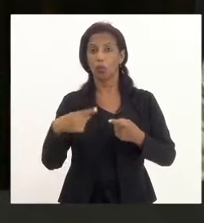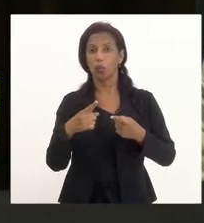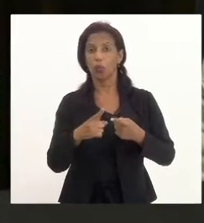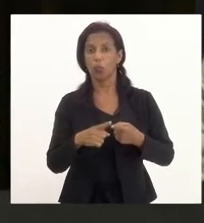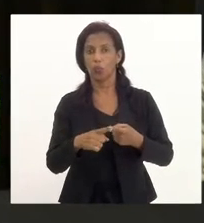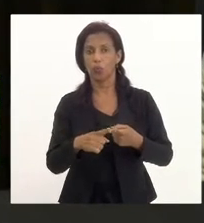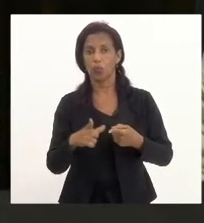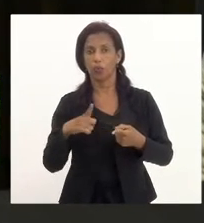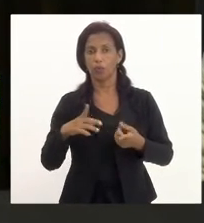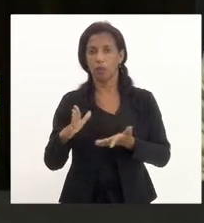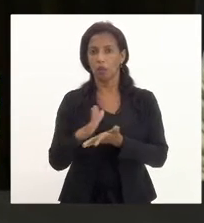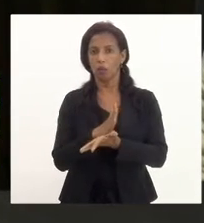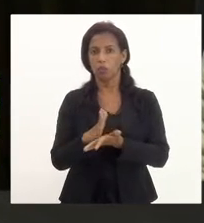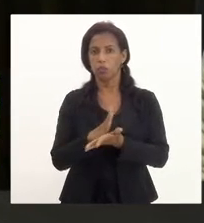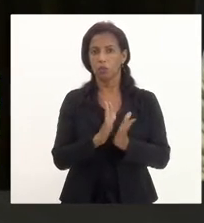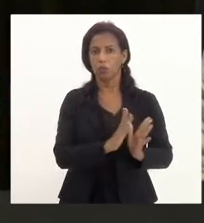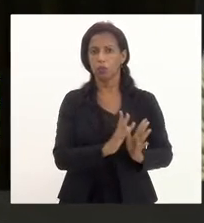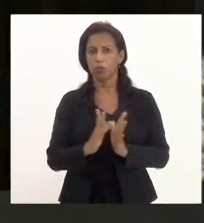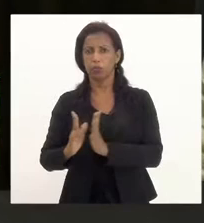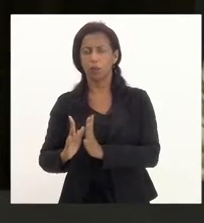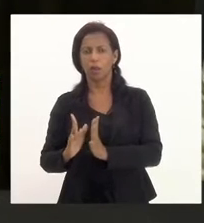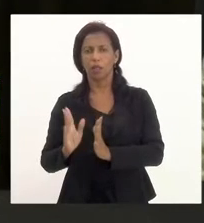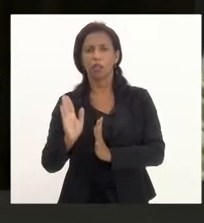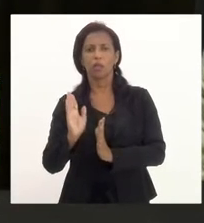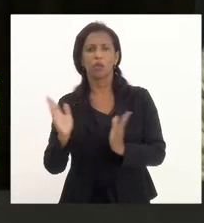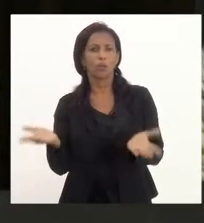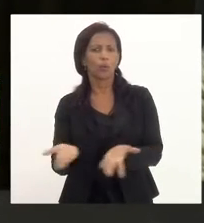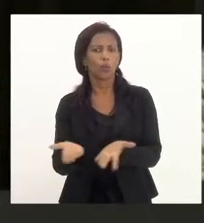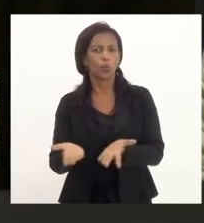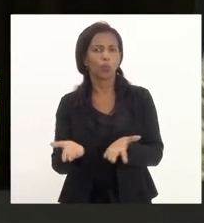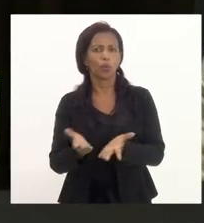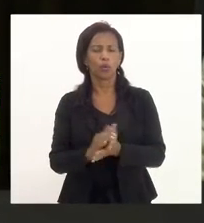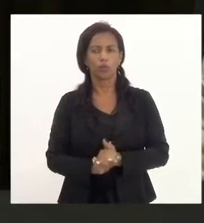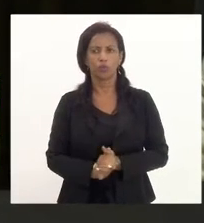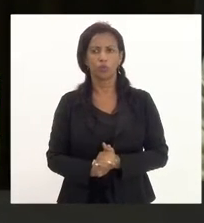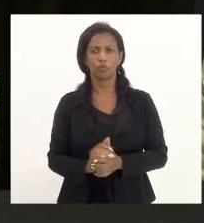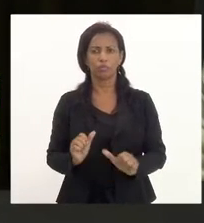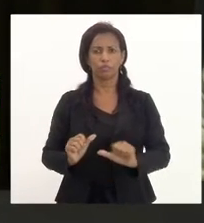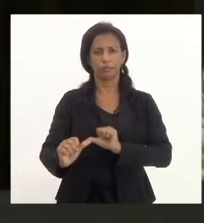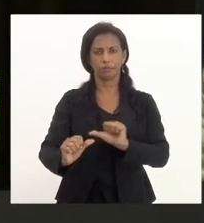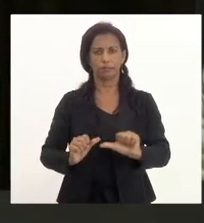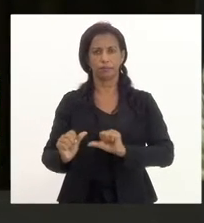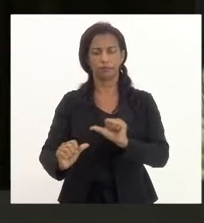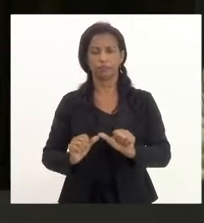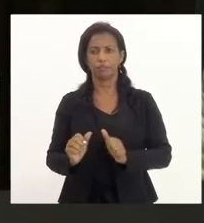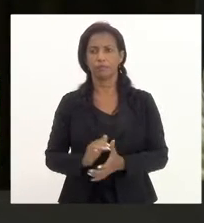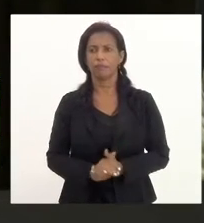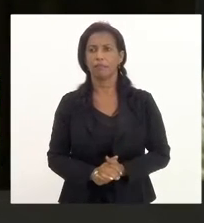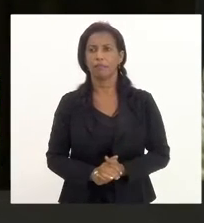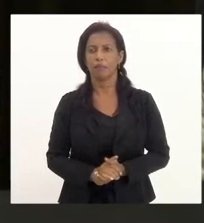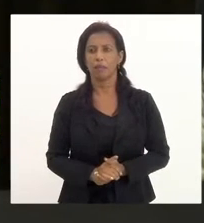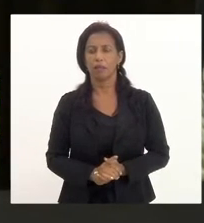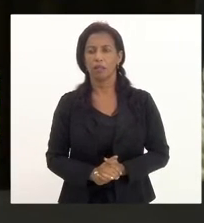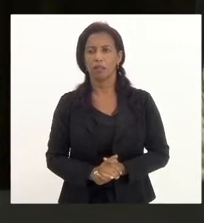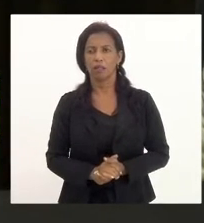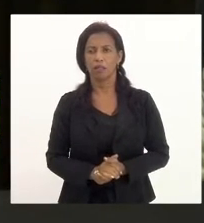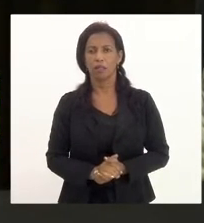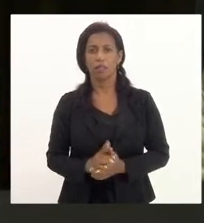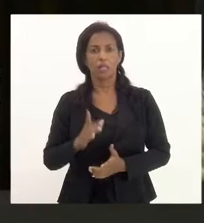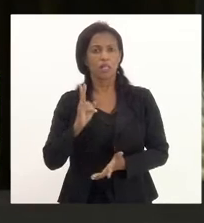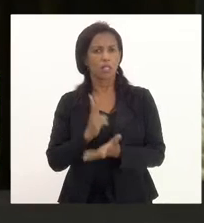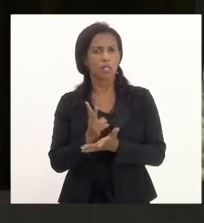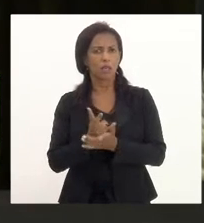é que a gente tem algumas carreiras que hoje estão em discussão a sua mudança mas a gente quer